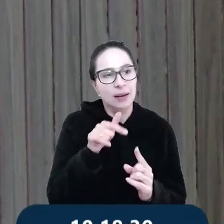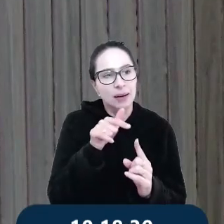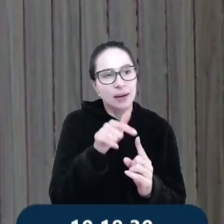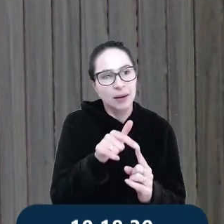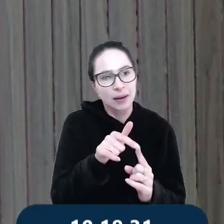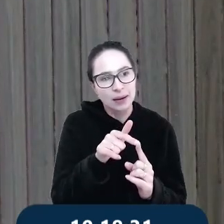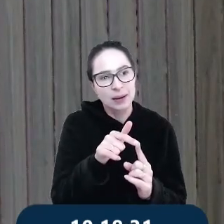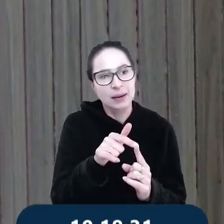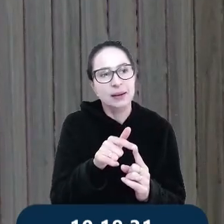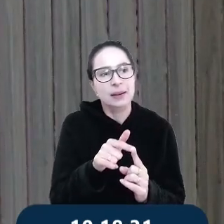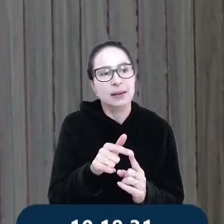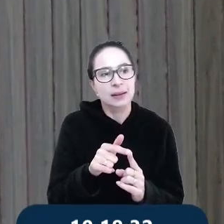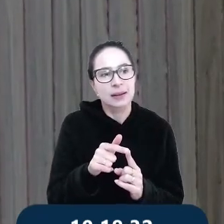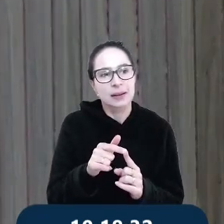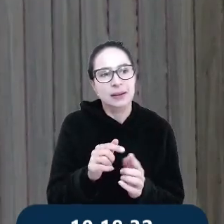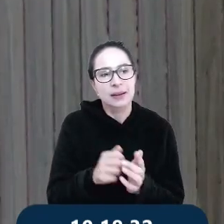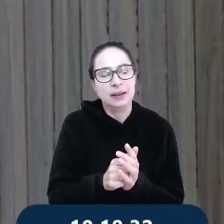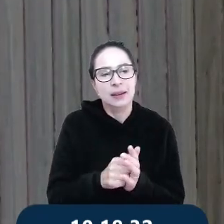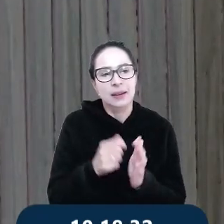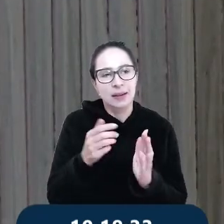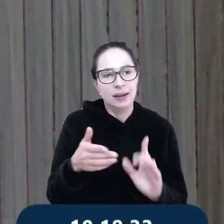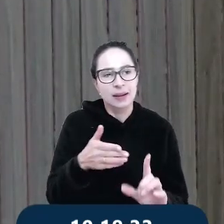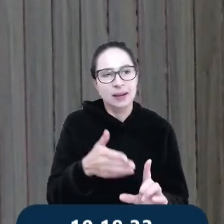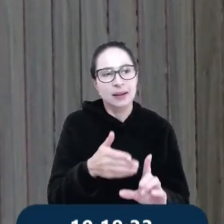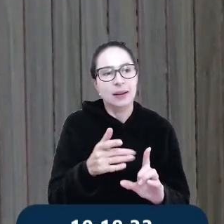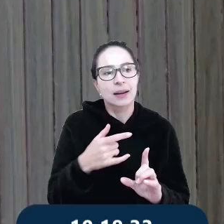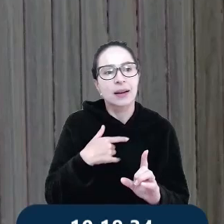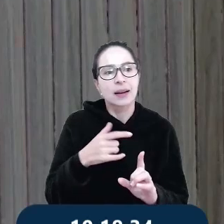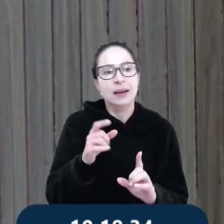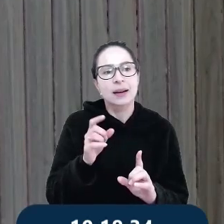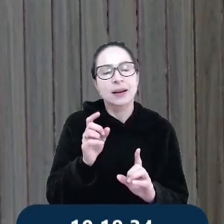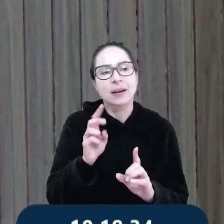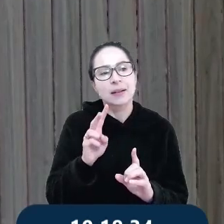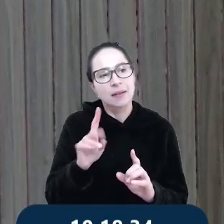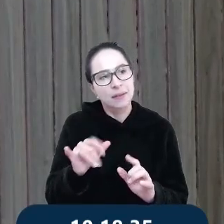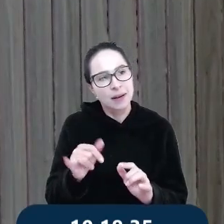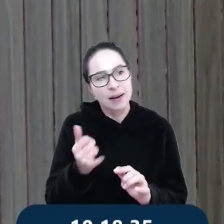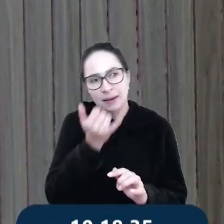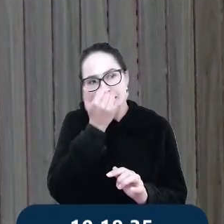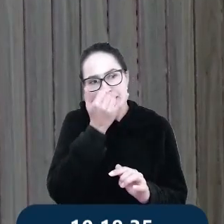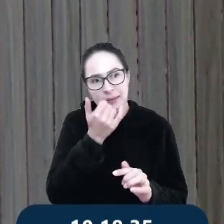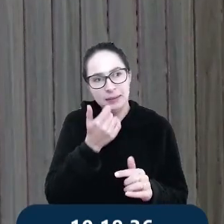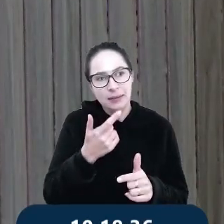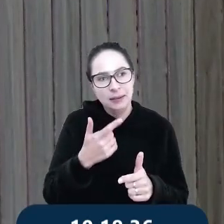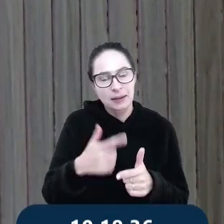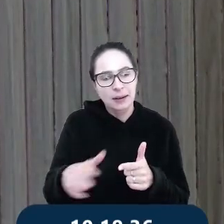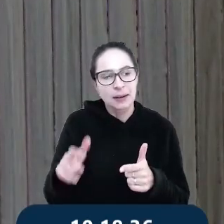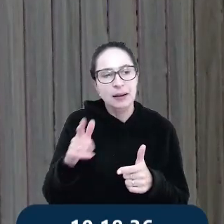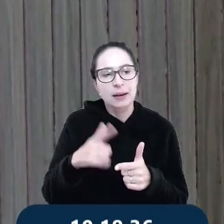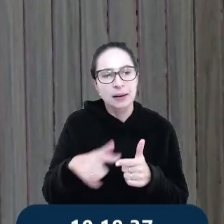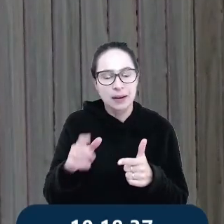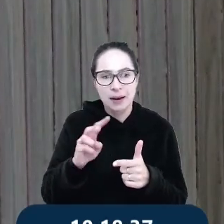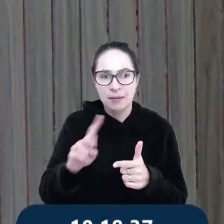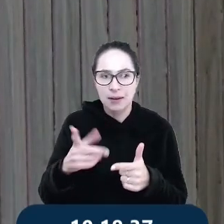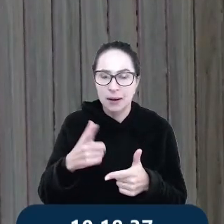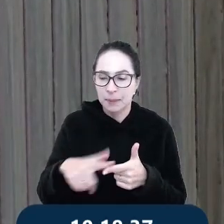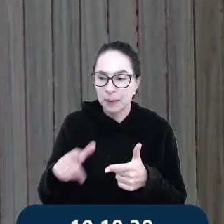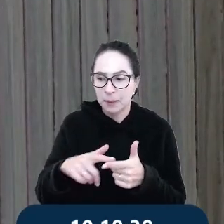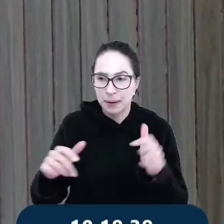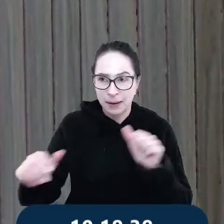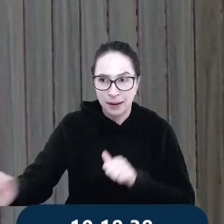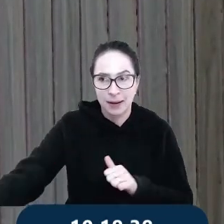fazer bobagem e vai sapecar o filme, vai queimar o filme, vai